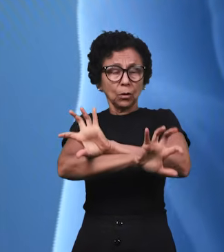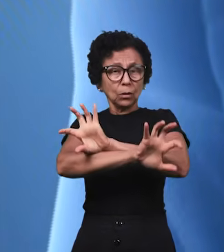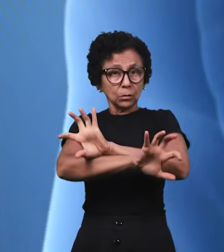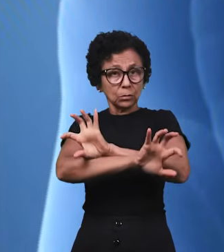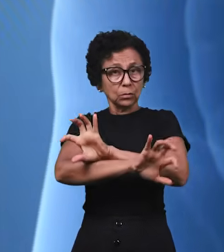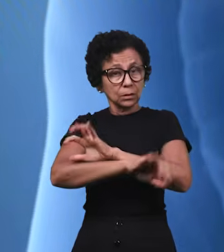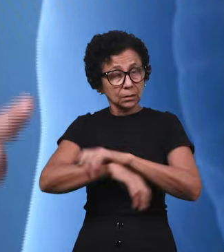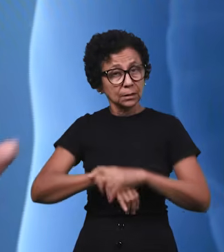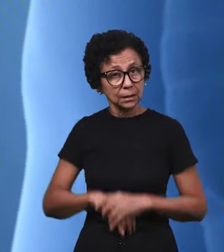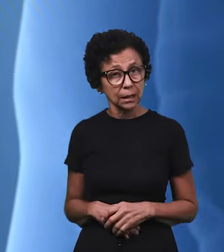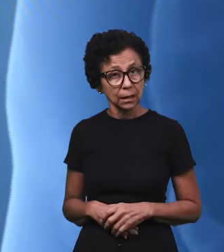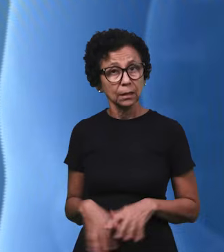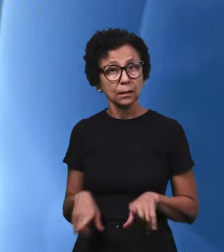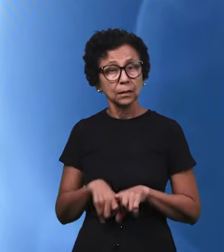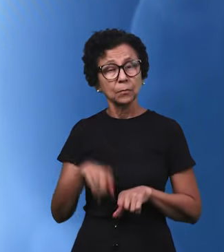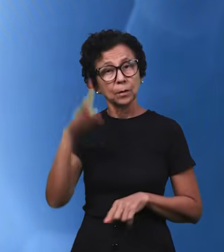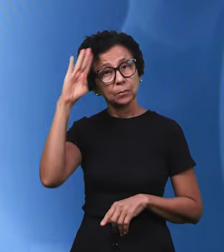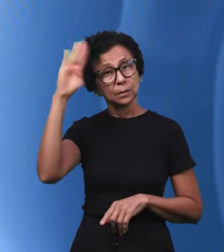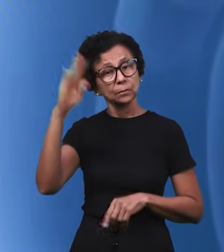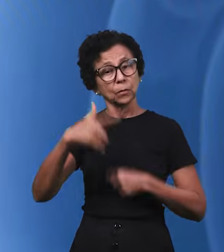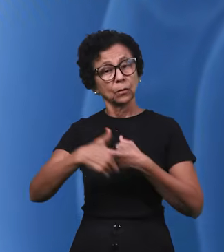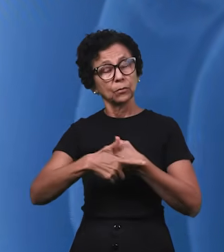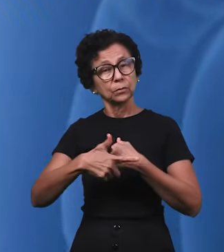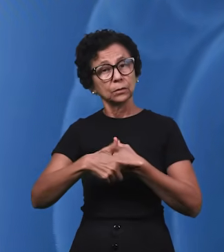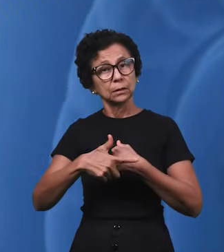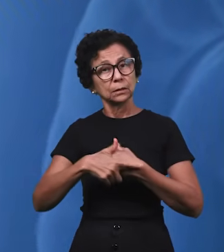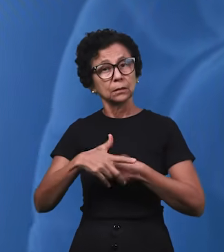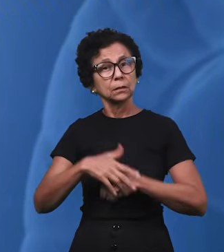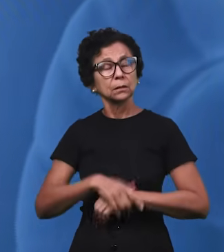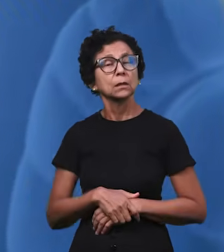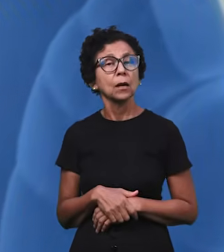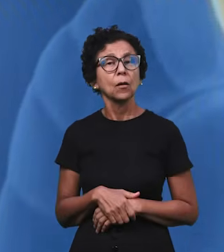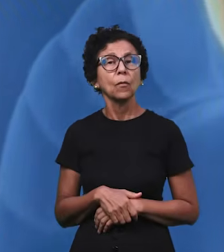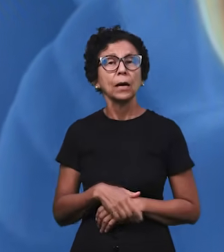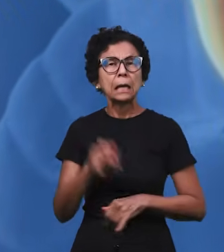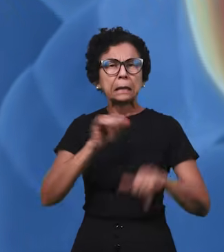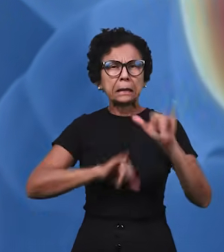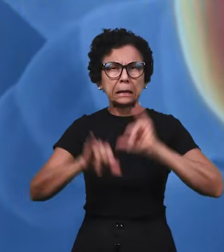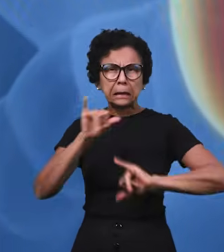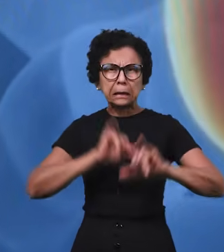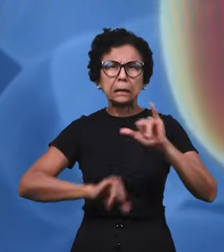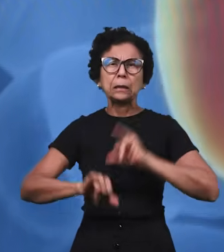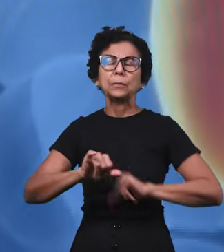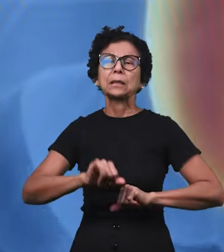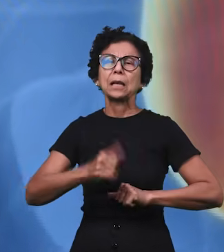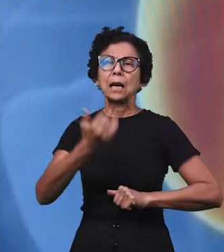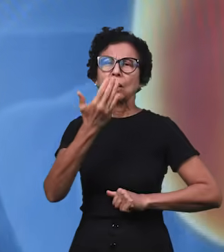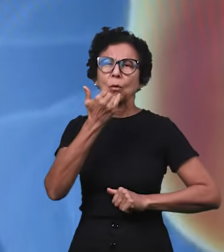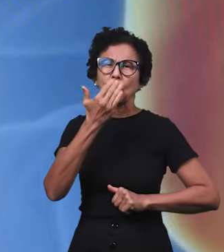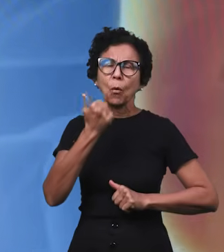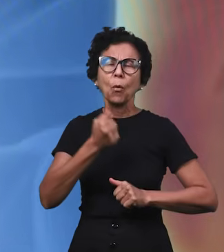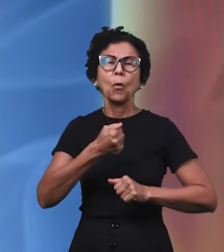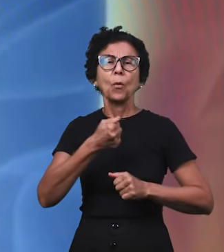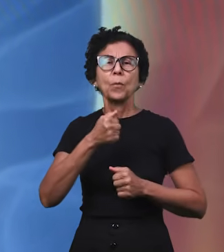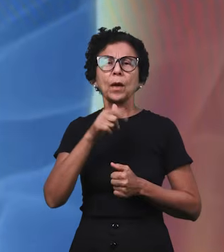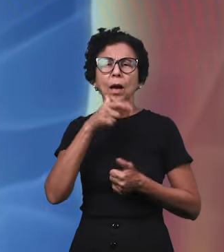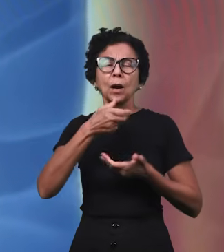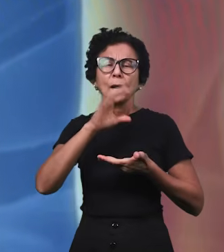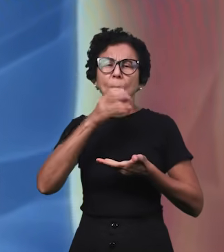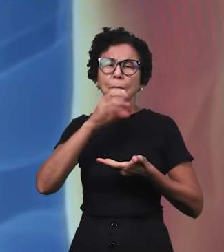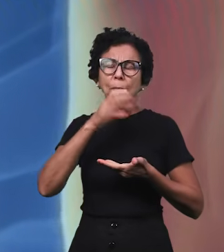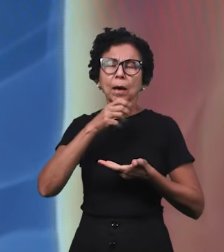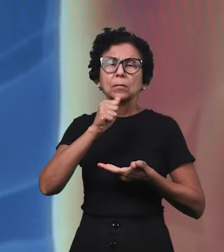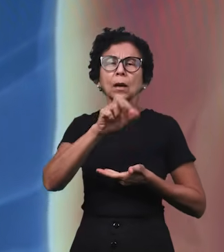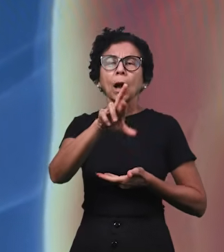função é limpar as toxinas do organismo. Se a gente todo dia come, bebe água, respira, né?